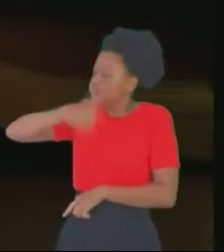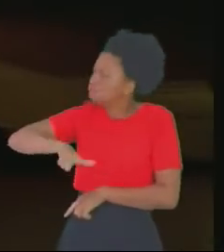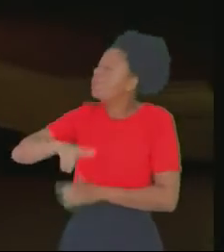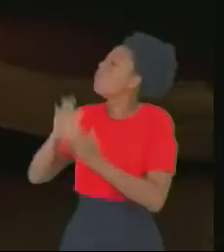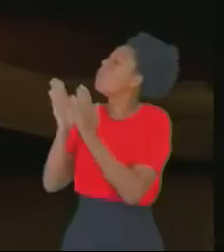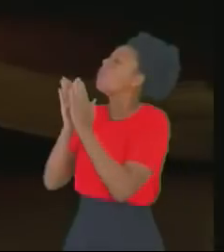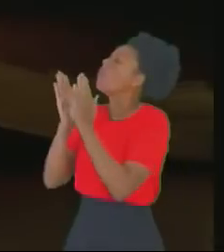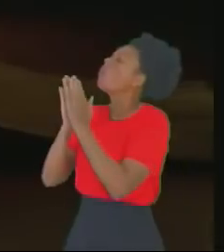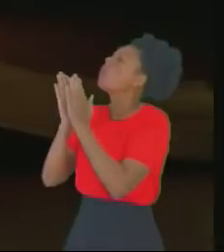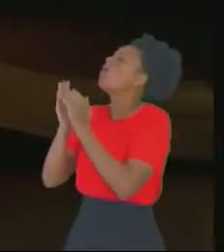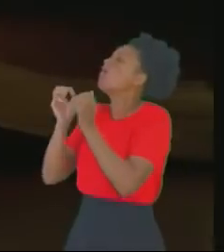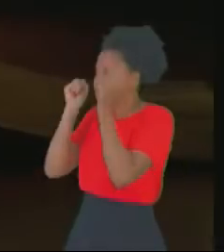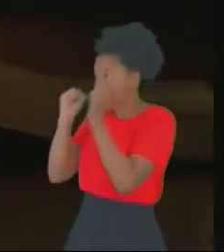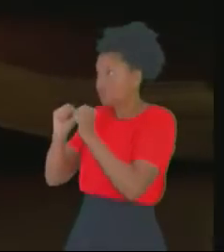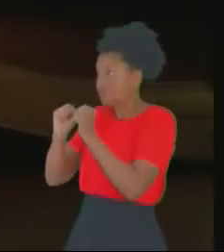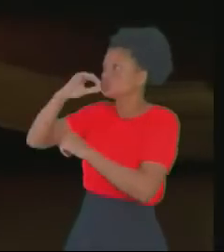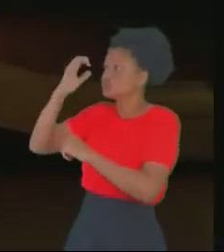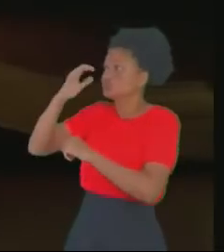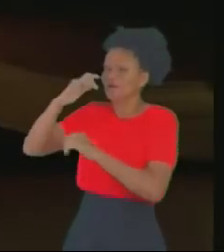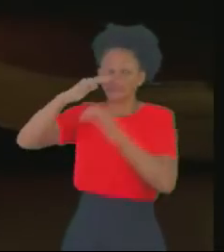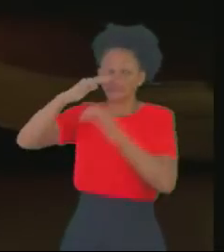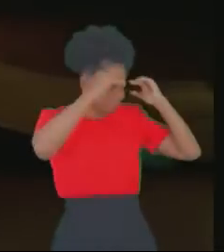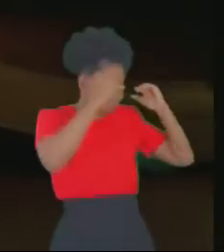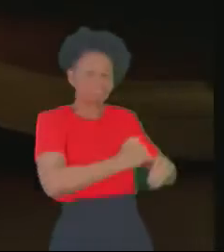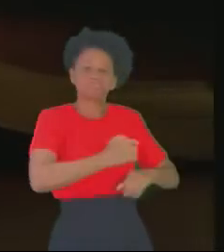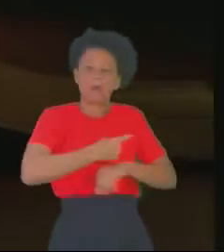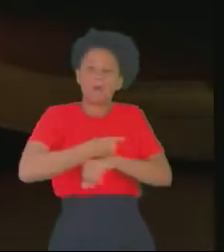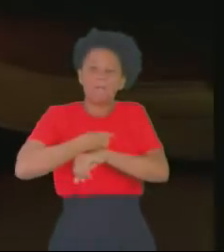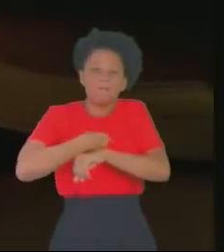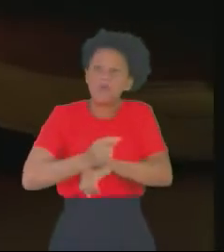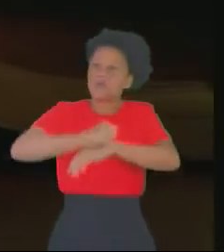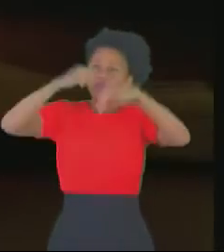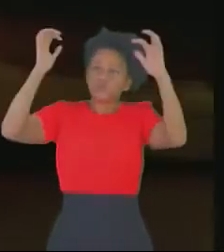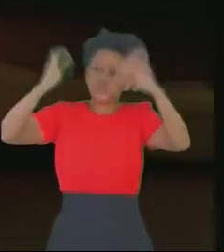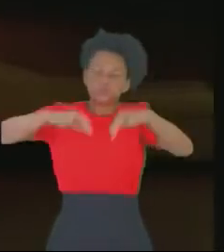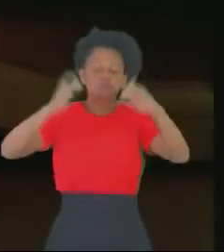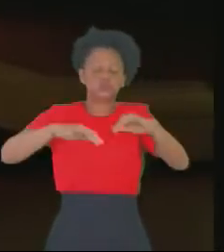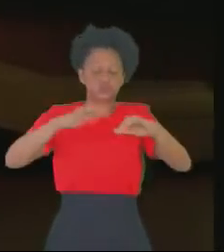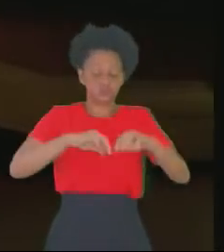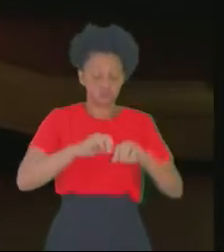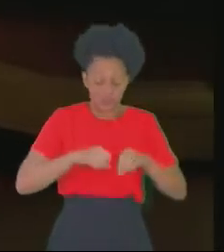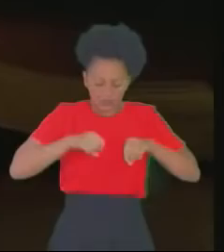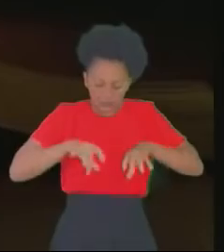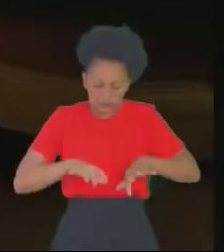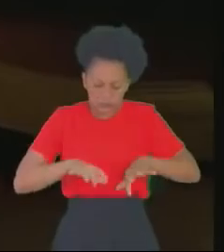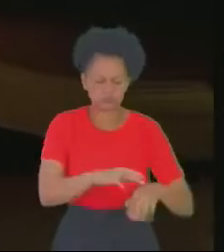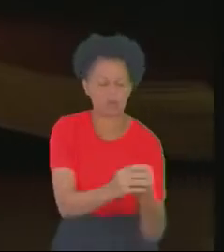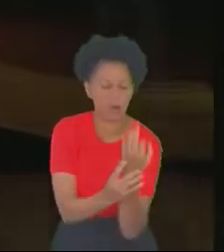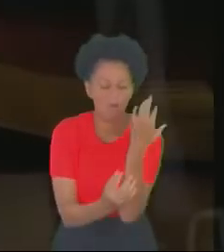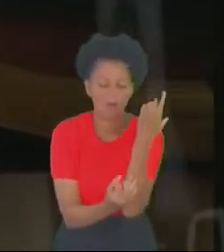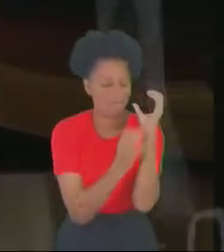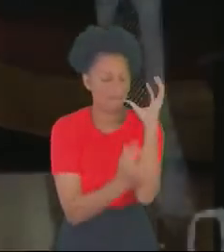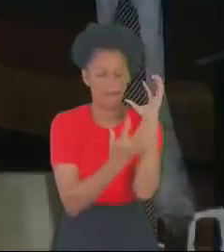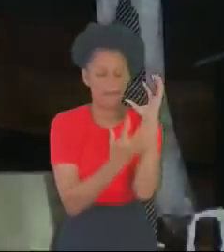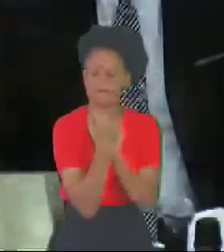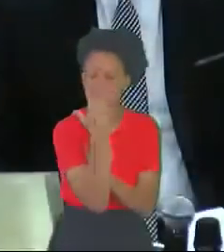o céu deu chuva. E a terra produziu o seu fruto. Quem pode dizer aleluia, irmãos?